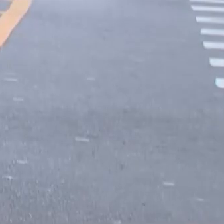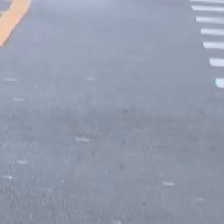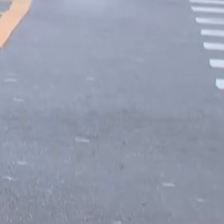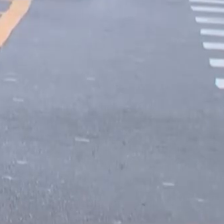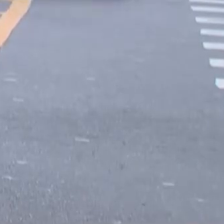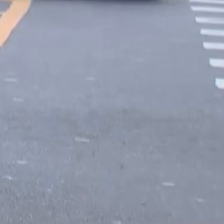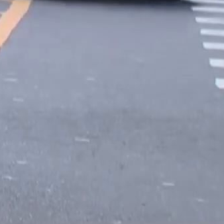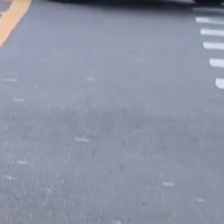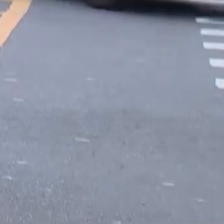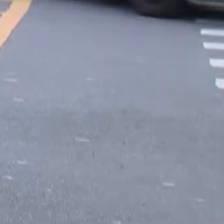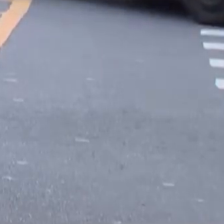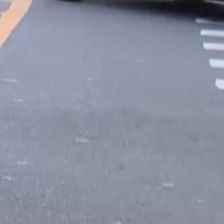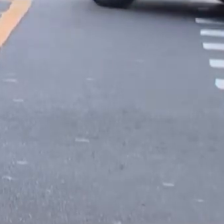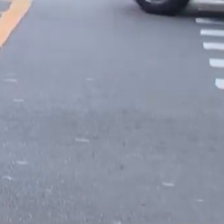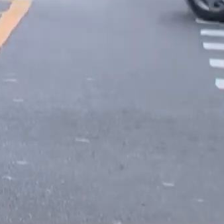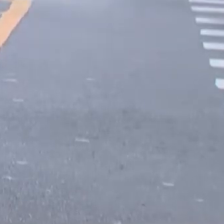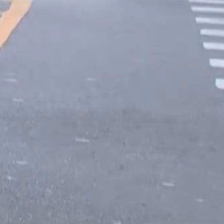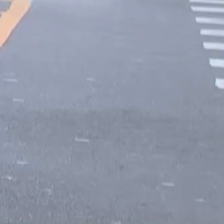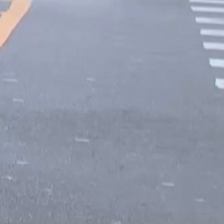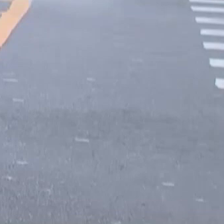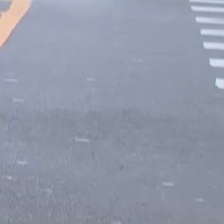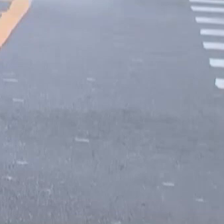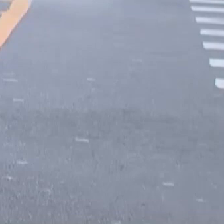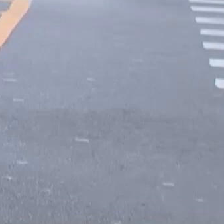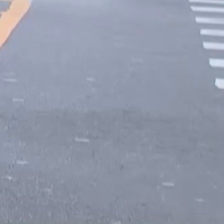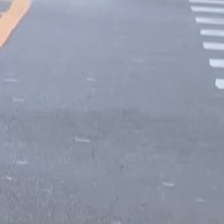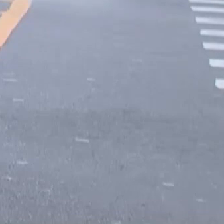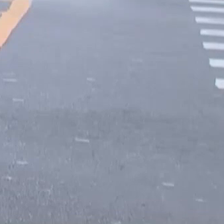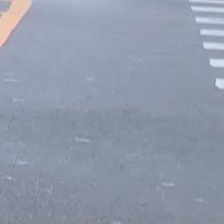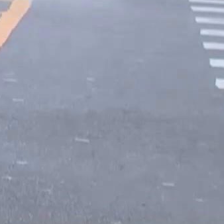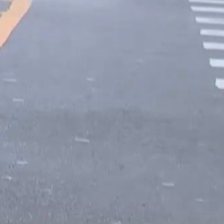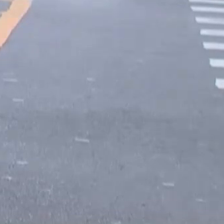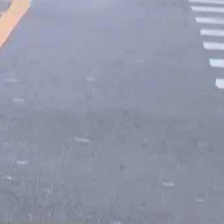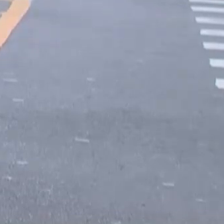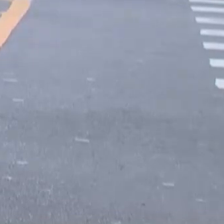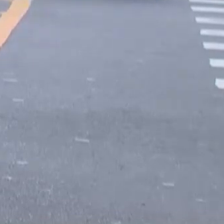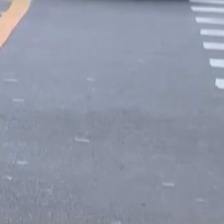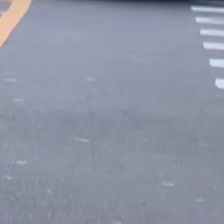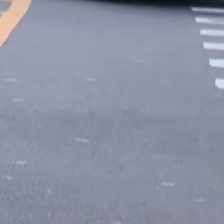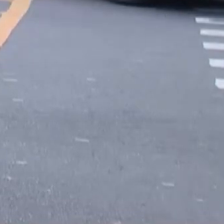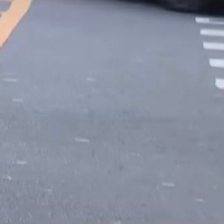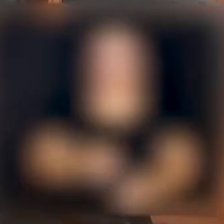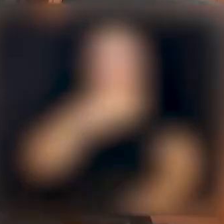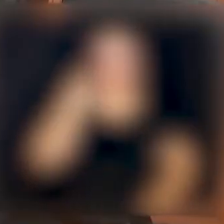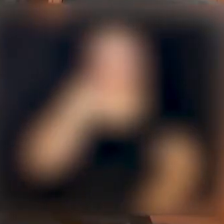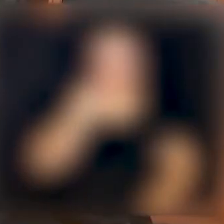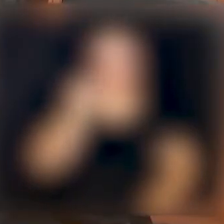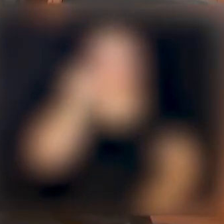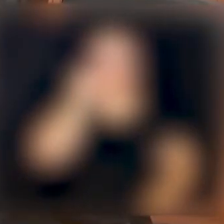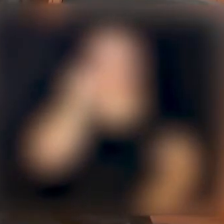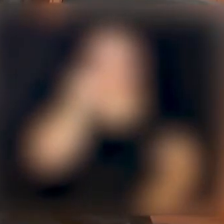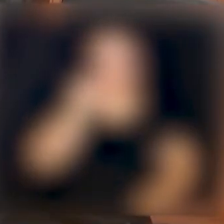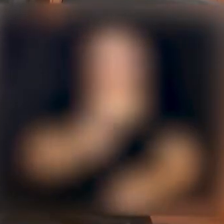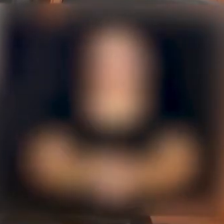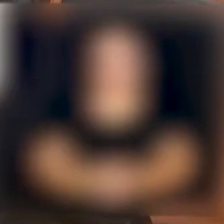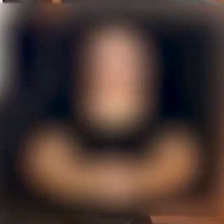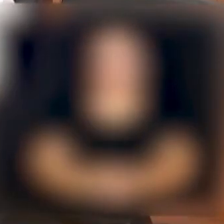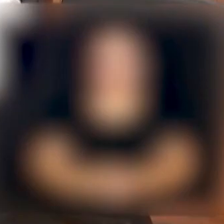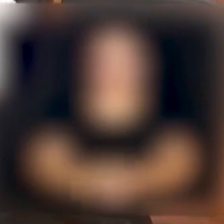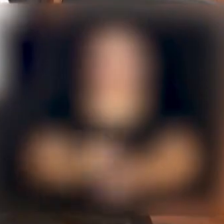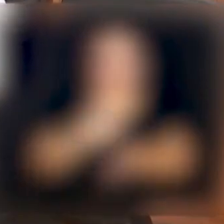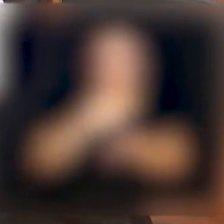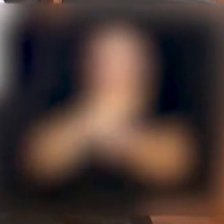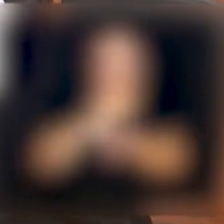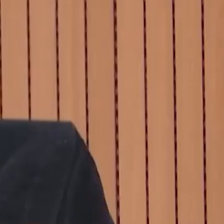de discutir as políticas públicas voltadas para o transporte coletivo da cidade, com a atuação ativa